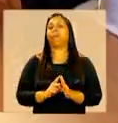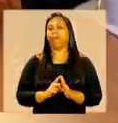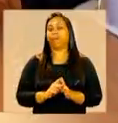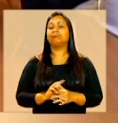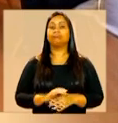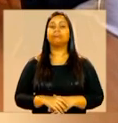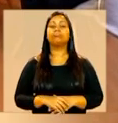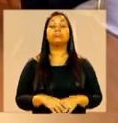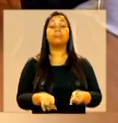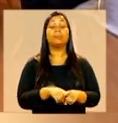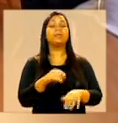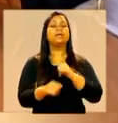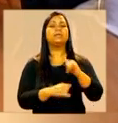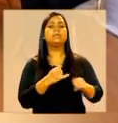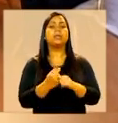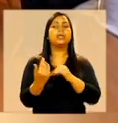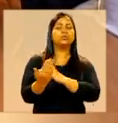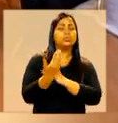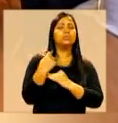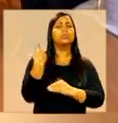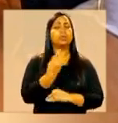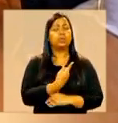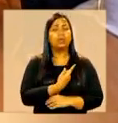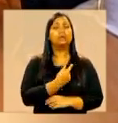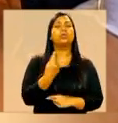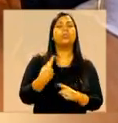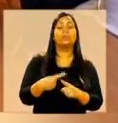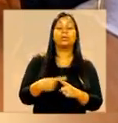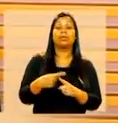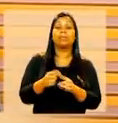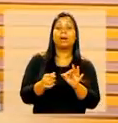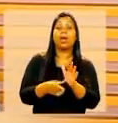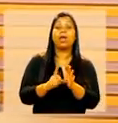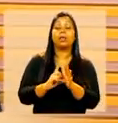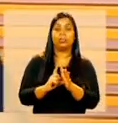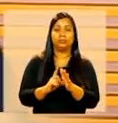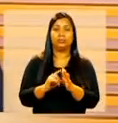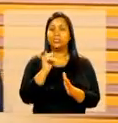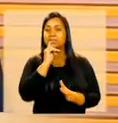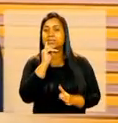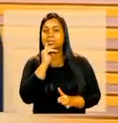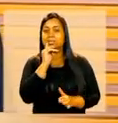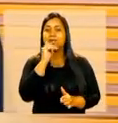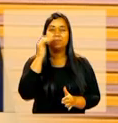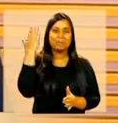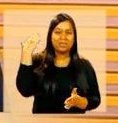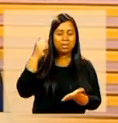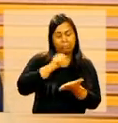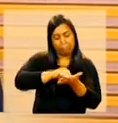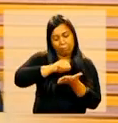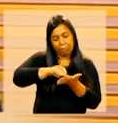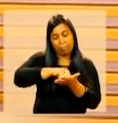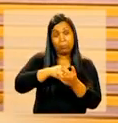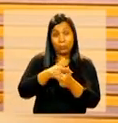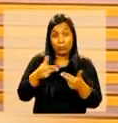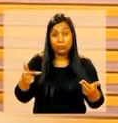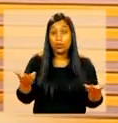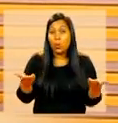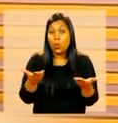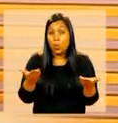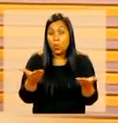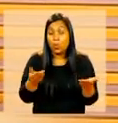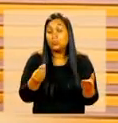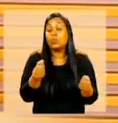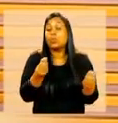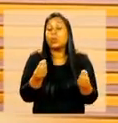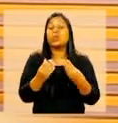Essa hora a internet, Carla, o quanto que ela nos ajuda para planejar. Aquele antigo guia, aquele caderninho que a gente anotava as coisas, hoje em dia, como